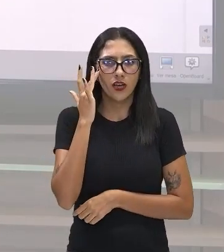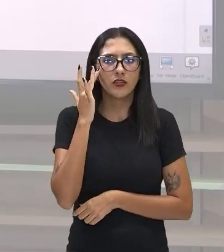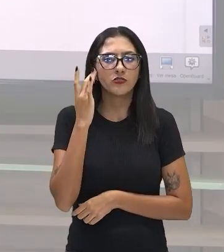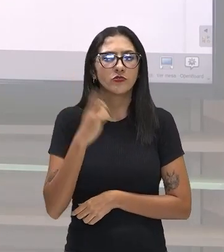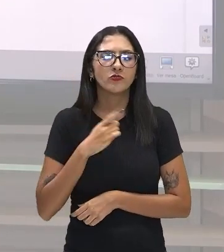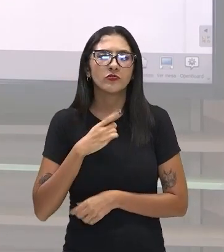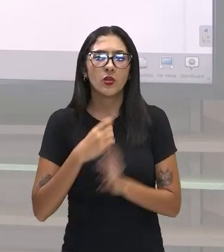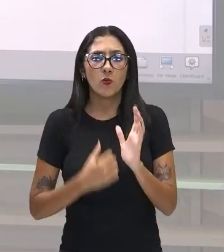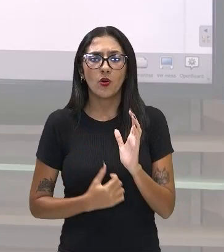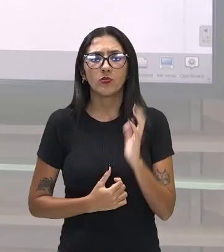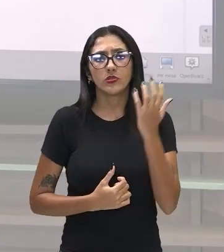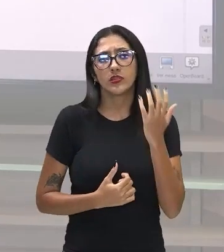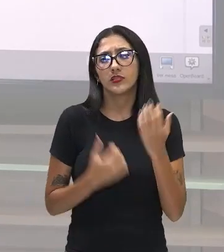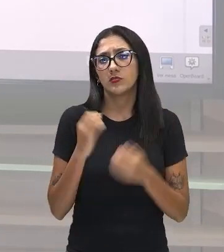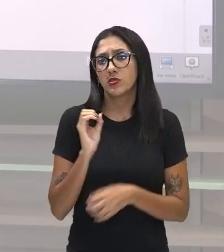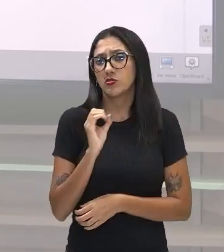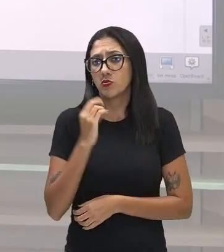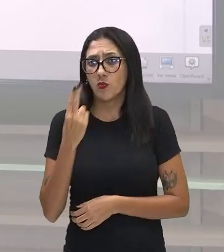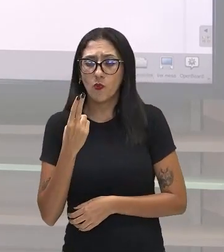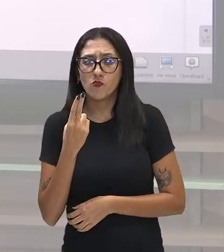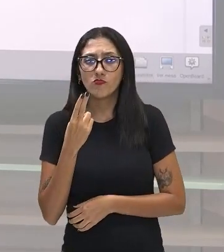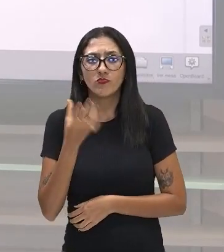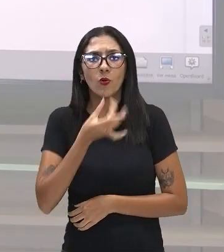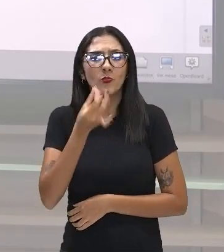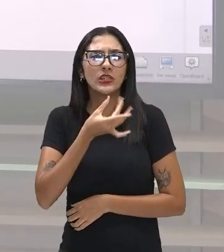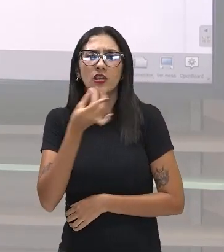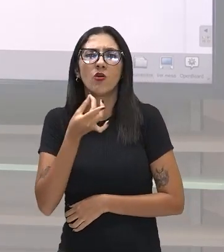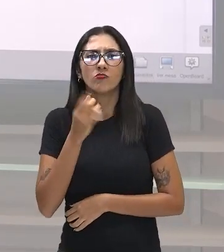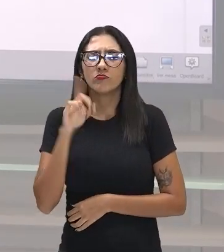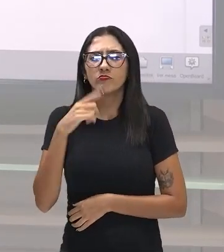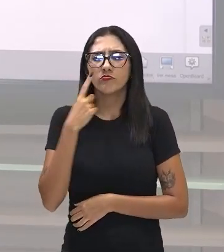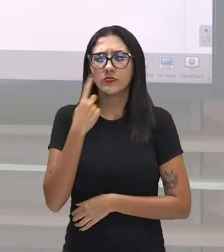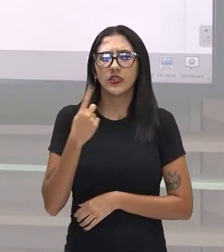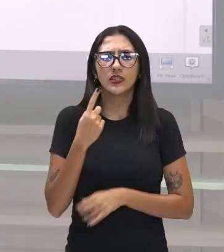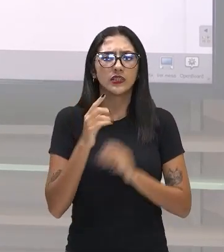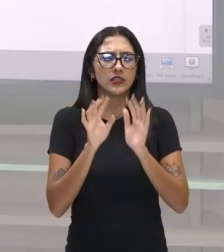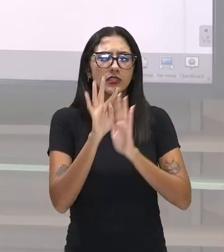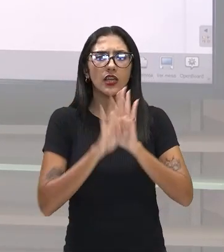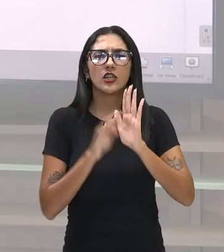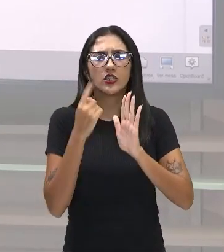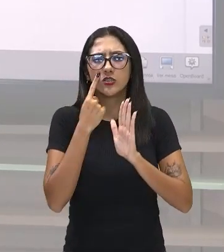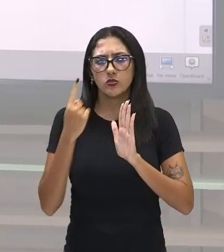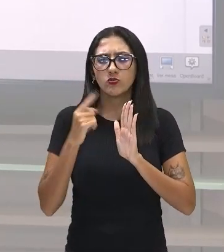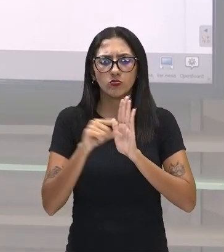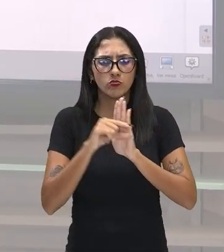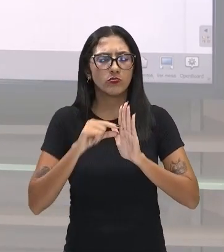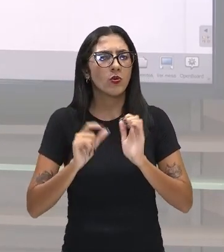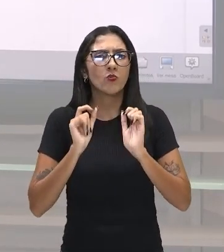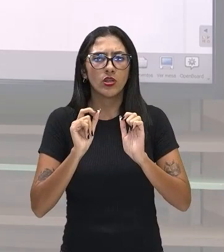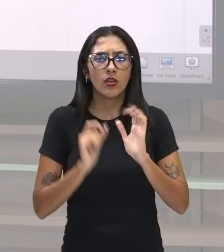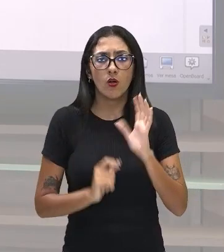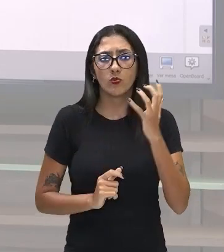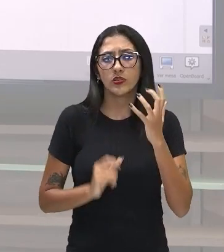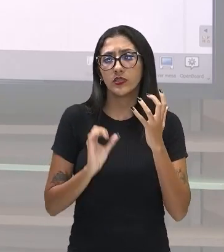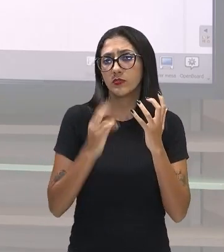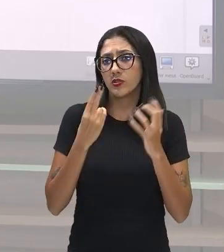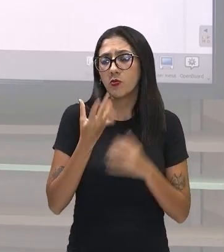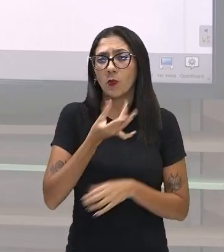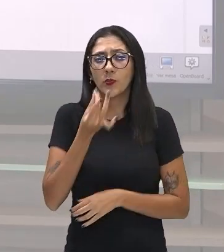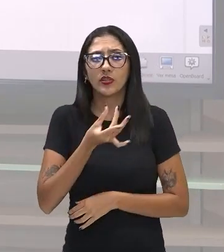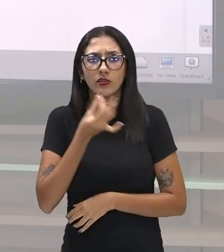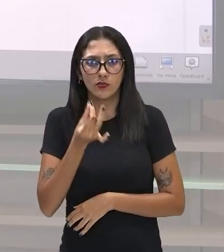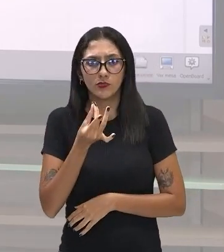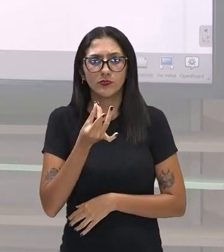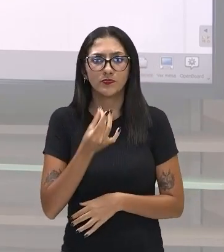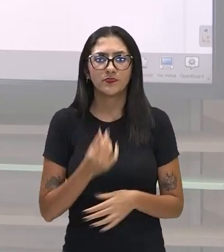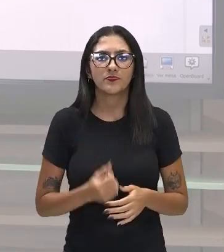fato ou uma opinião? No texto inteiro, eu tenho fato ou tenho opinião? Pela definição,